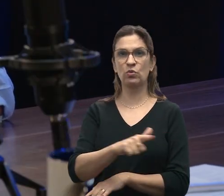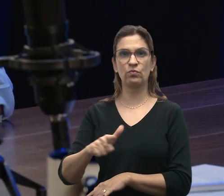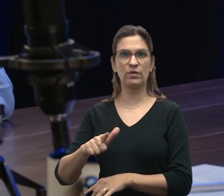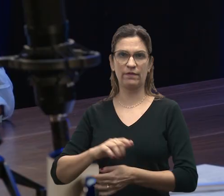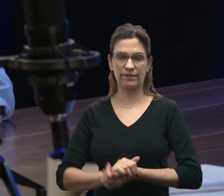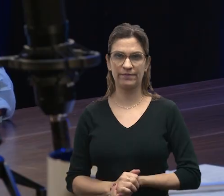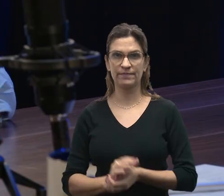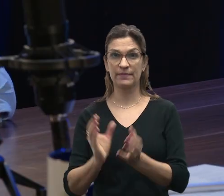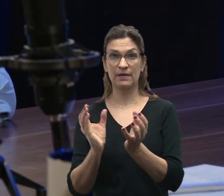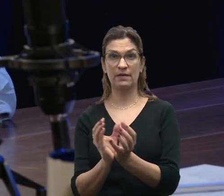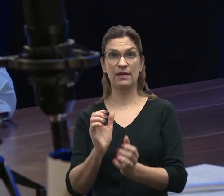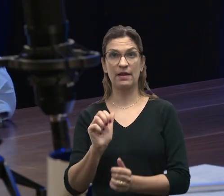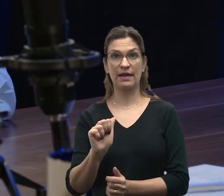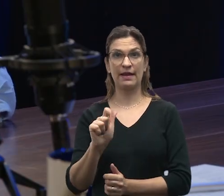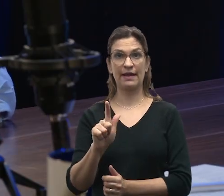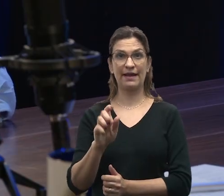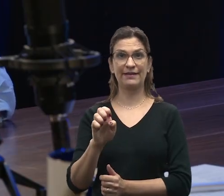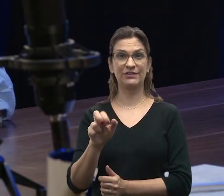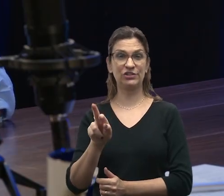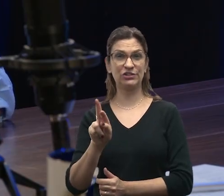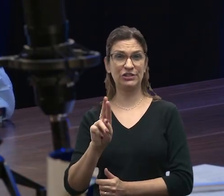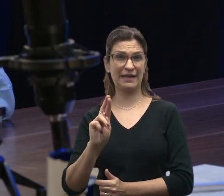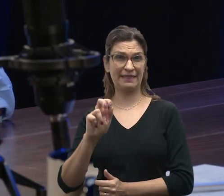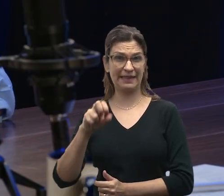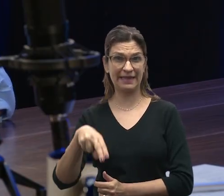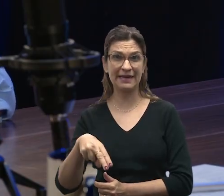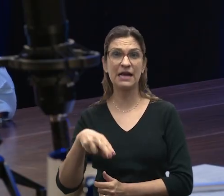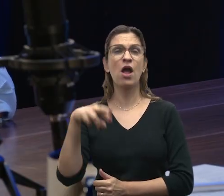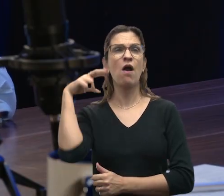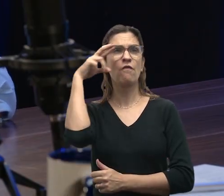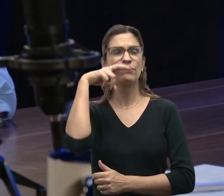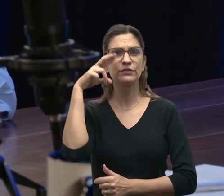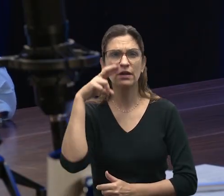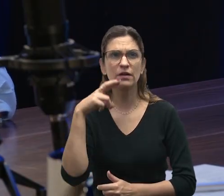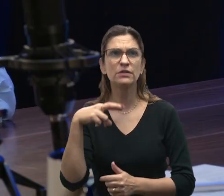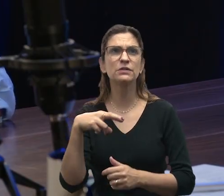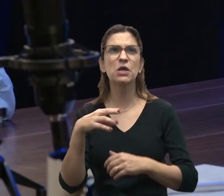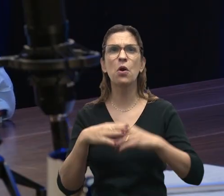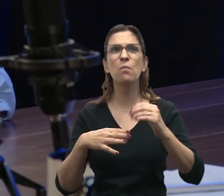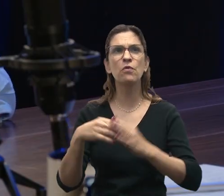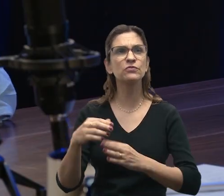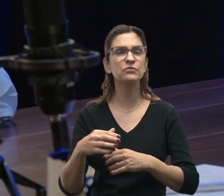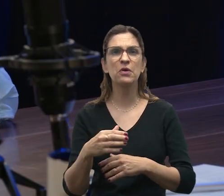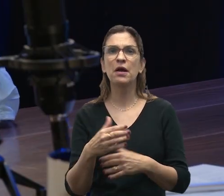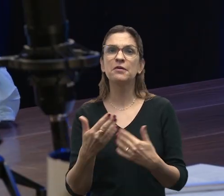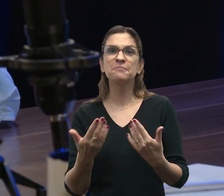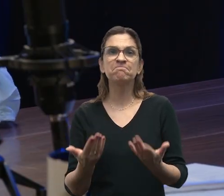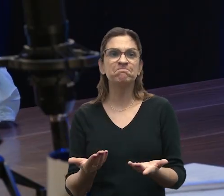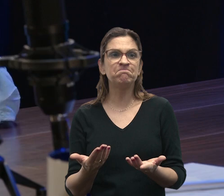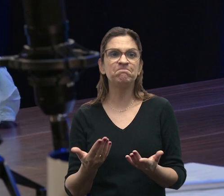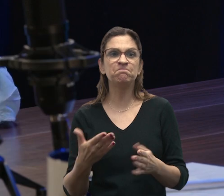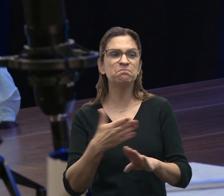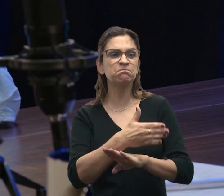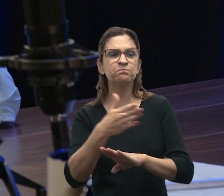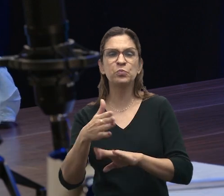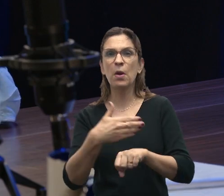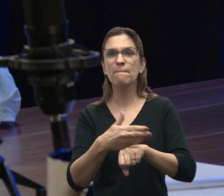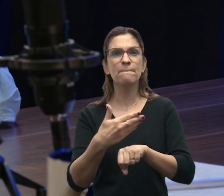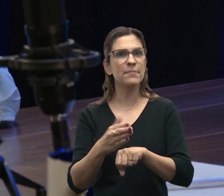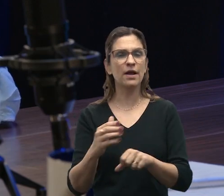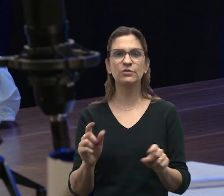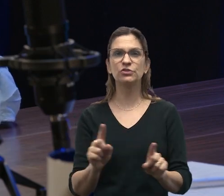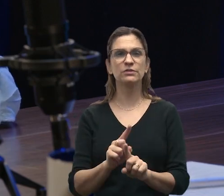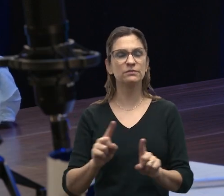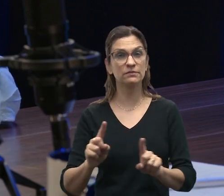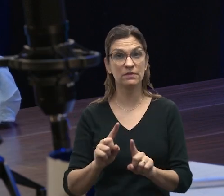né? A AGETRAN tem um corpo de fiscalização, mas não estava funcionando. A gente tem reclamação de